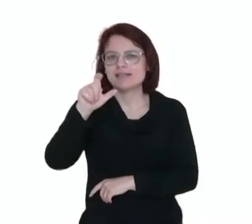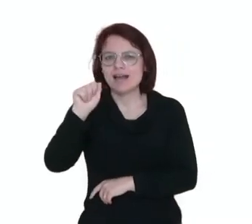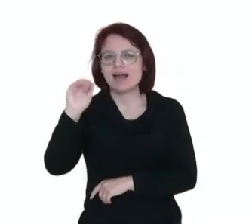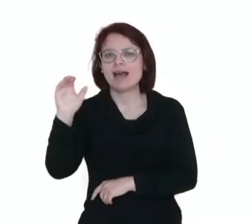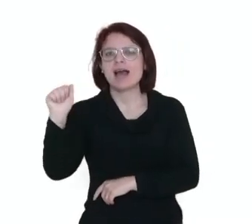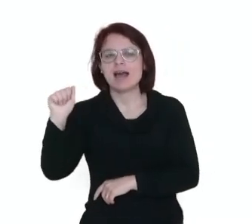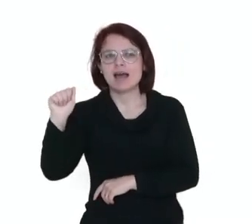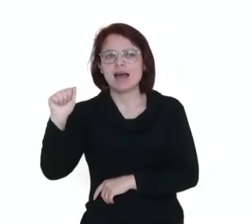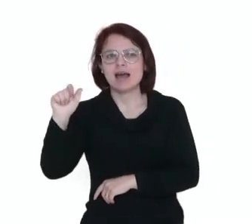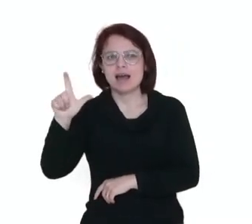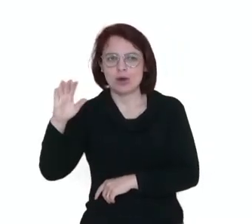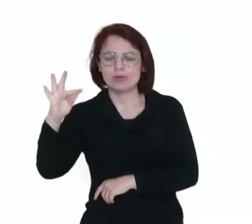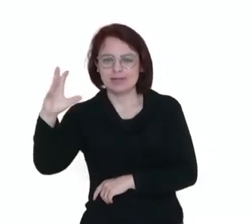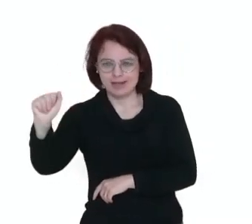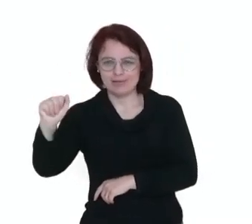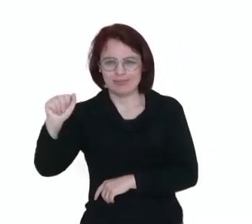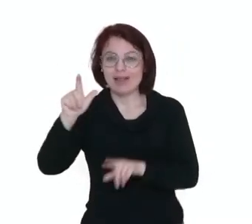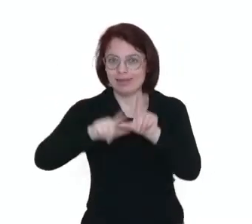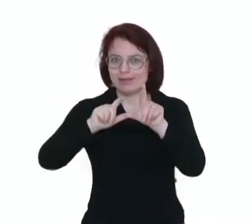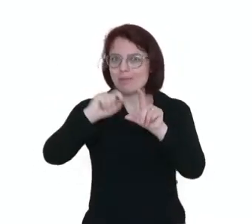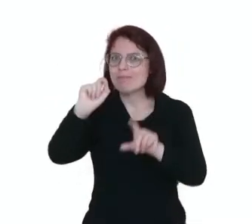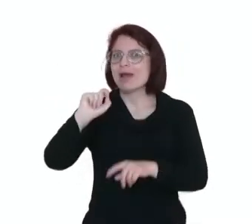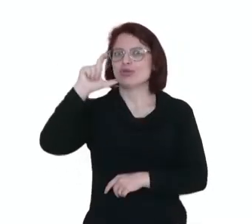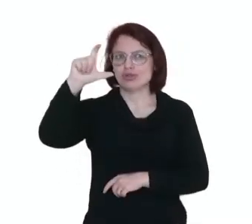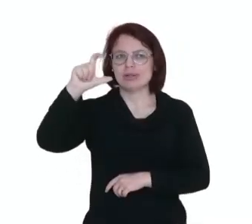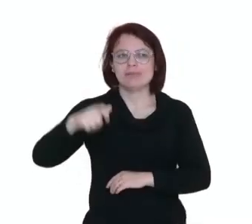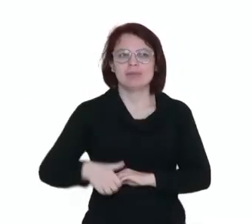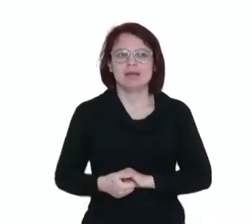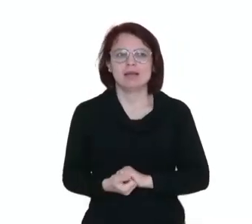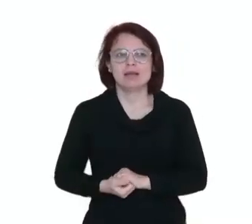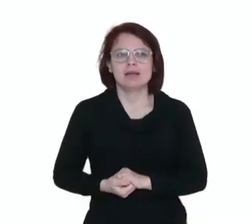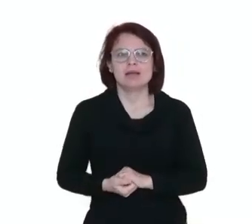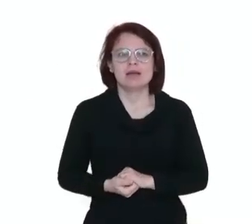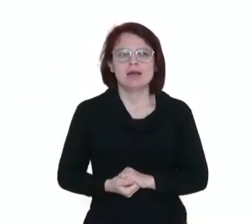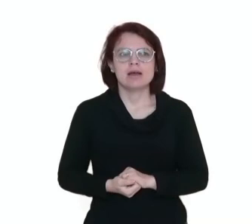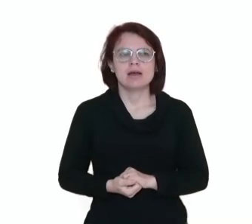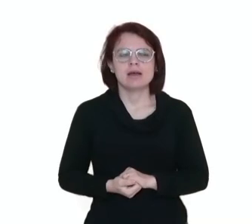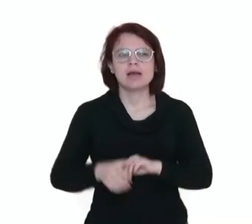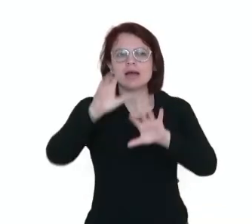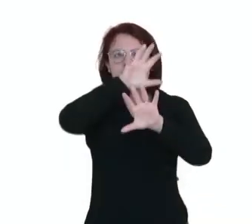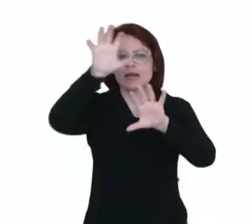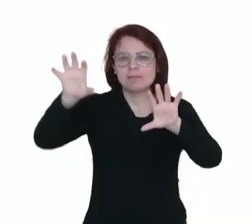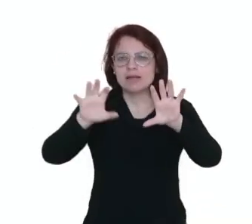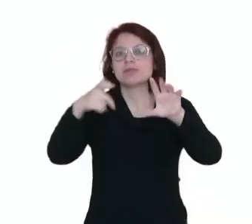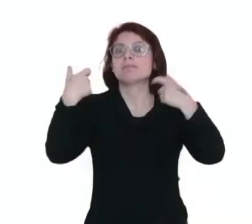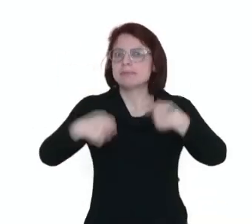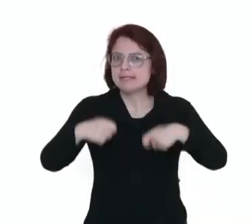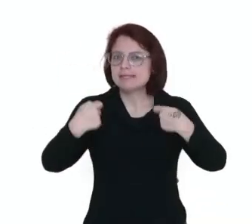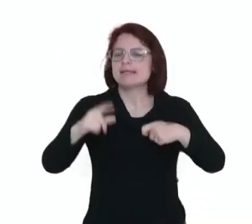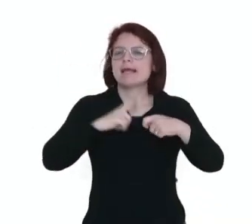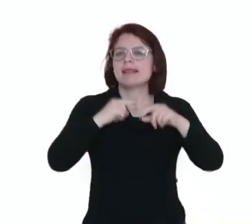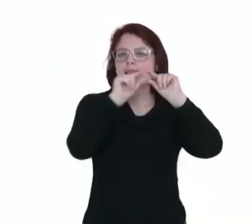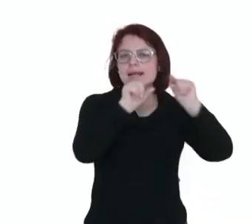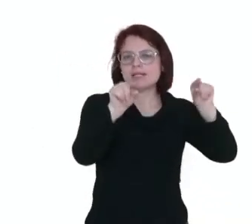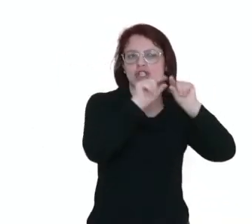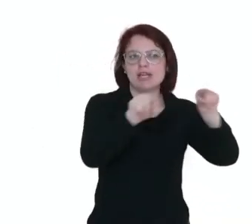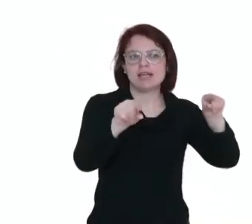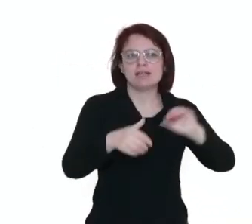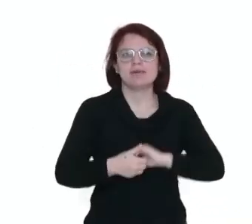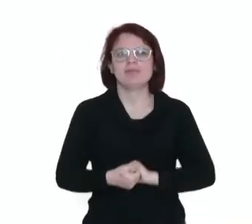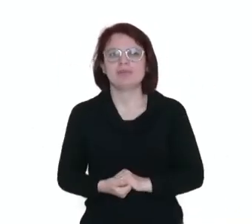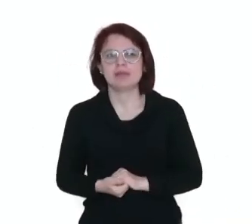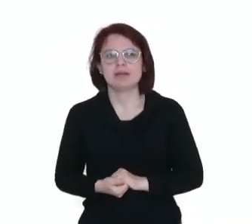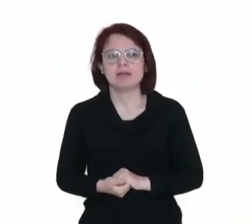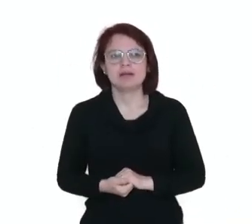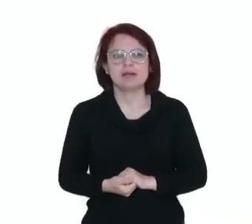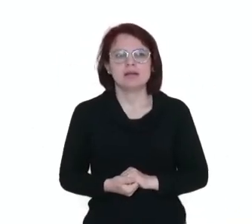certo? As imagens devem ser, né, ali colocadas como legenda, acreditar ali os espaços